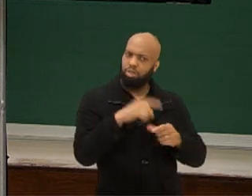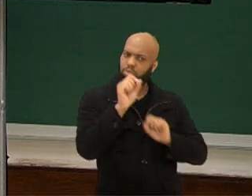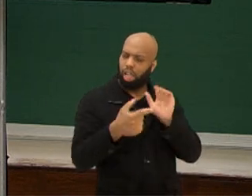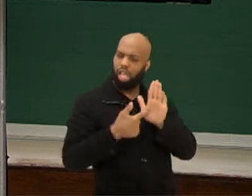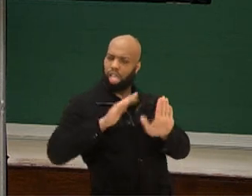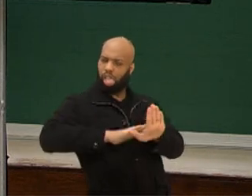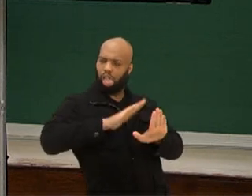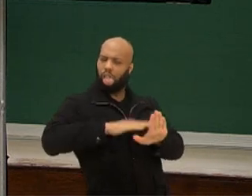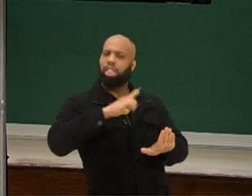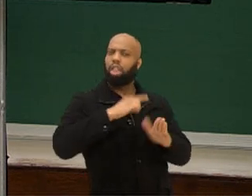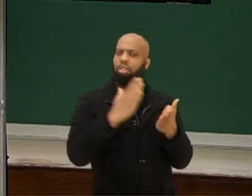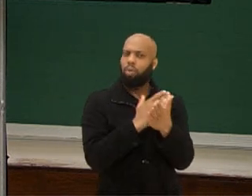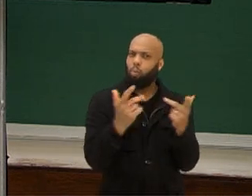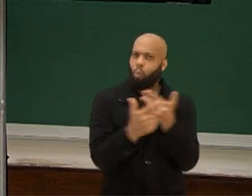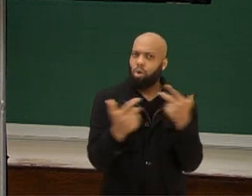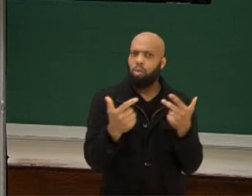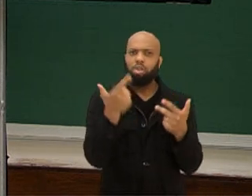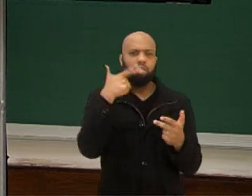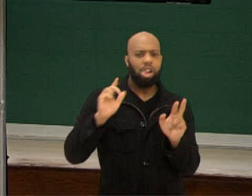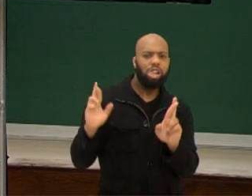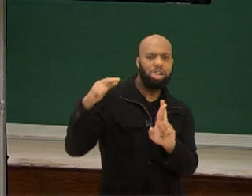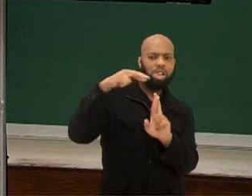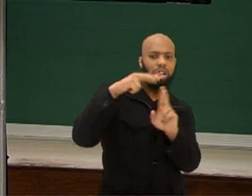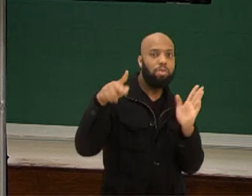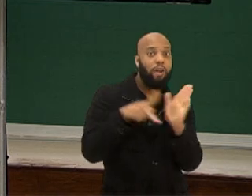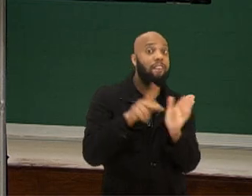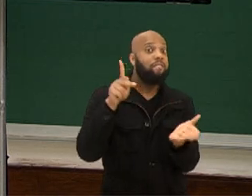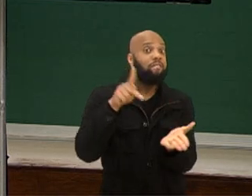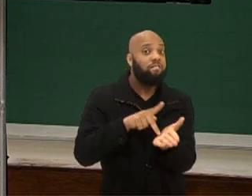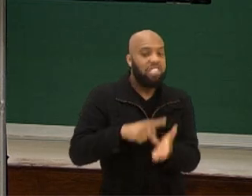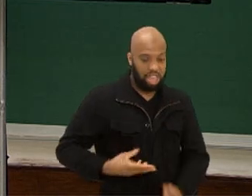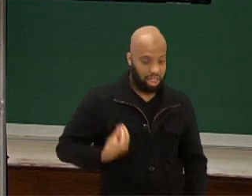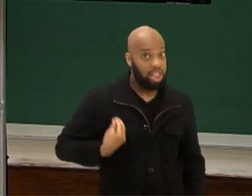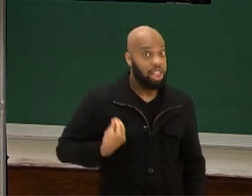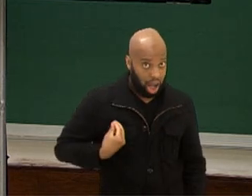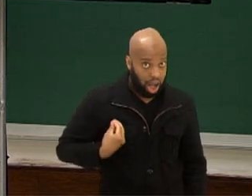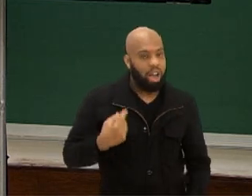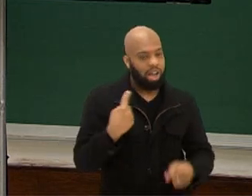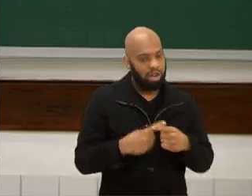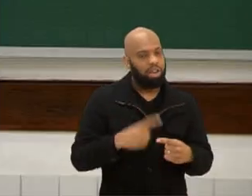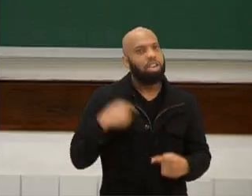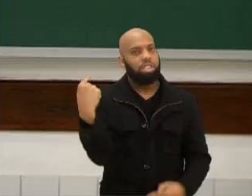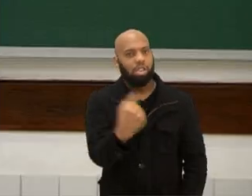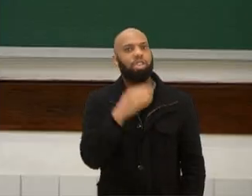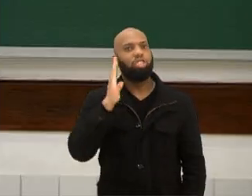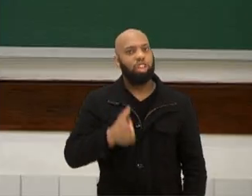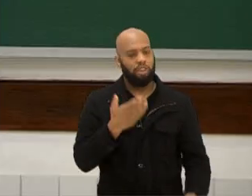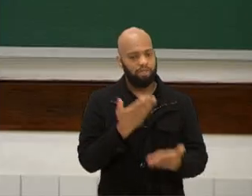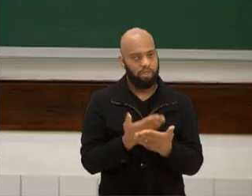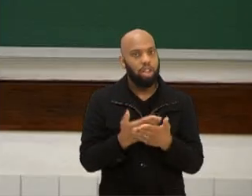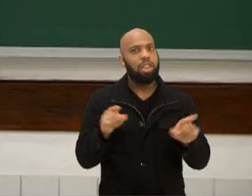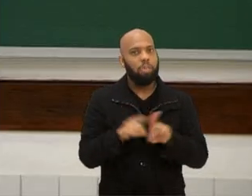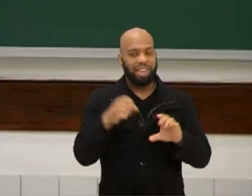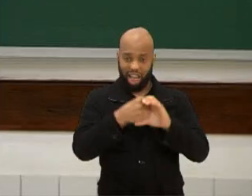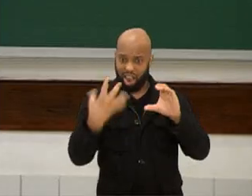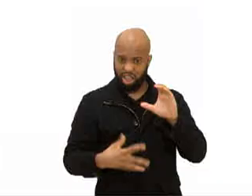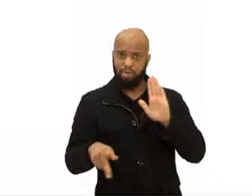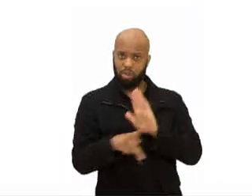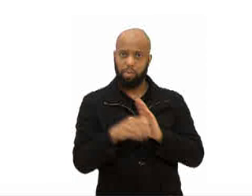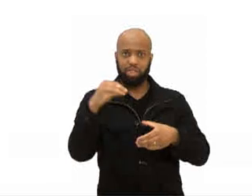algum elemento que nos remeta à realidade. Lembra que nós falávamos isso lá numa das características da obra? Olha